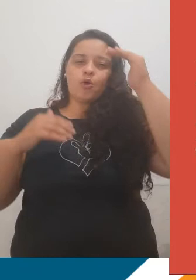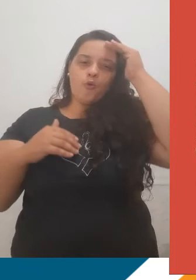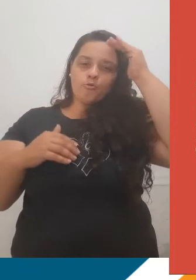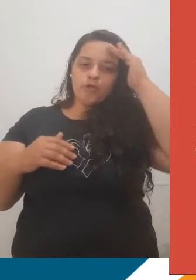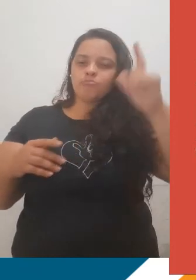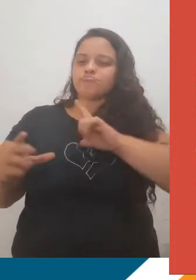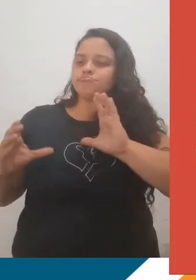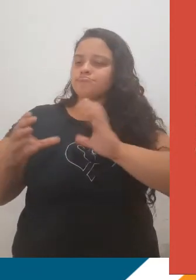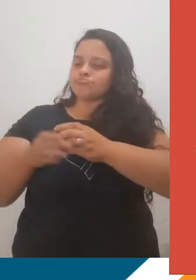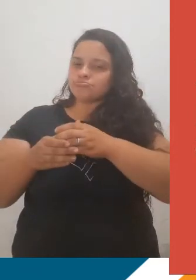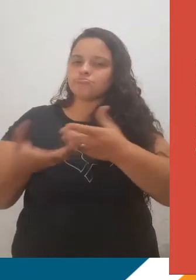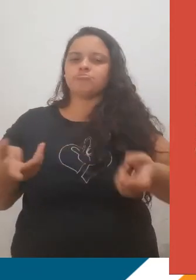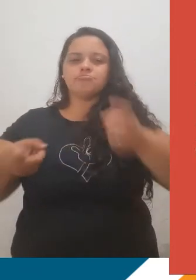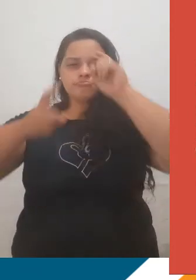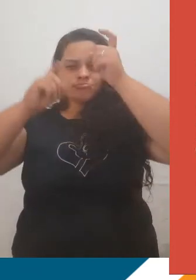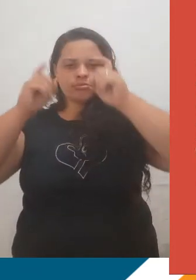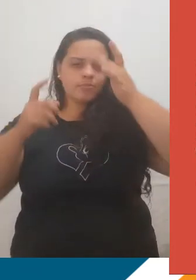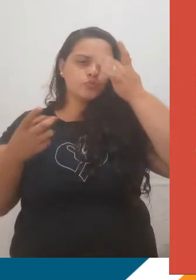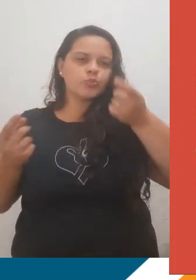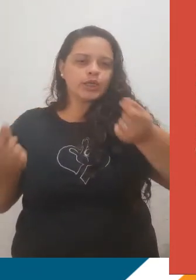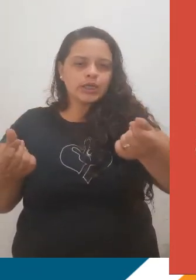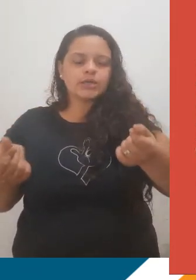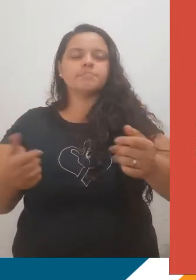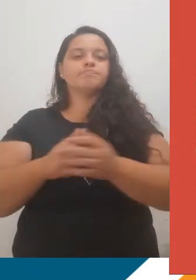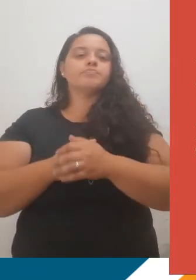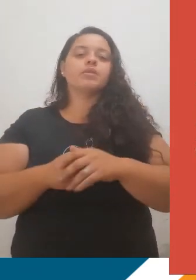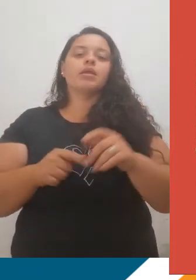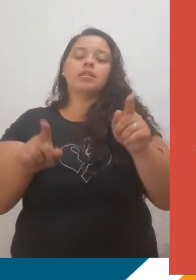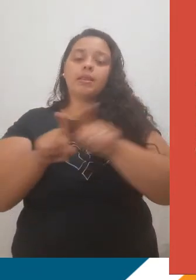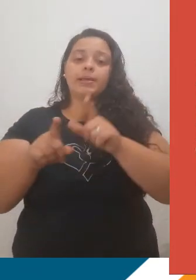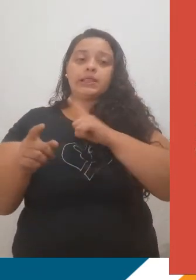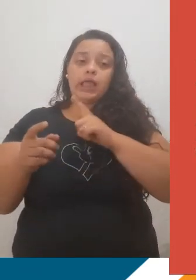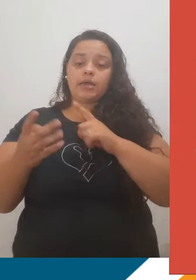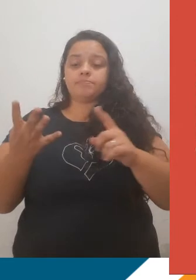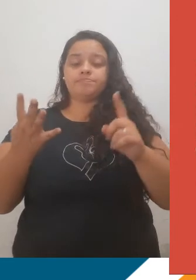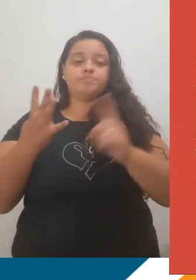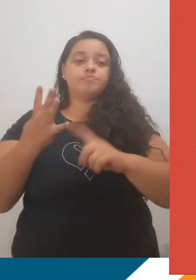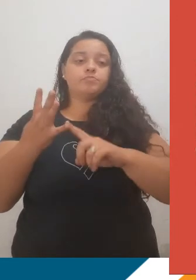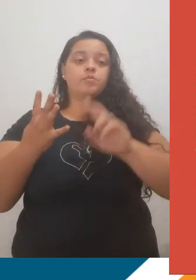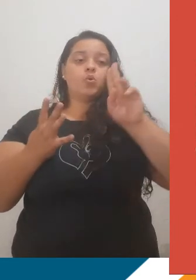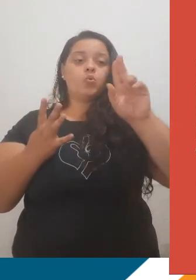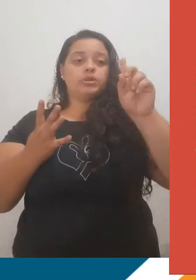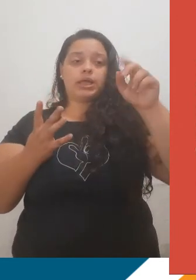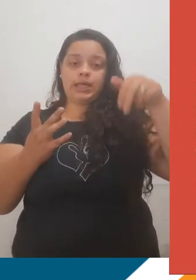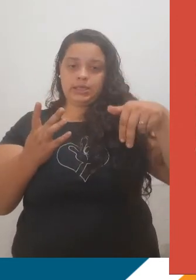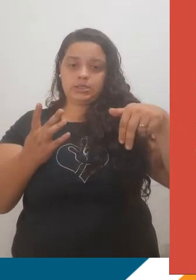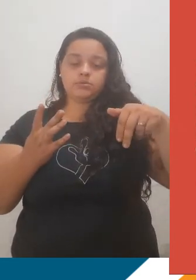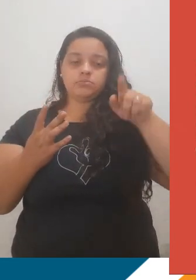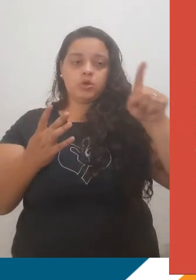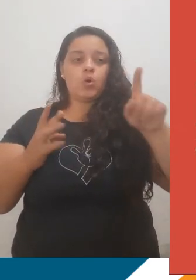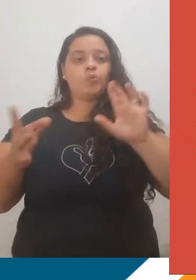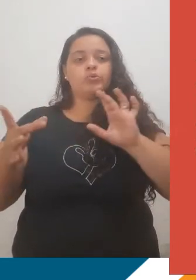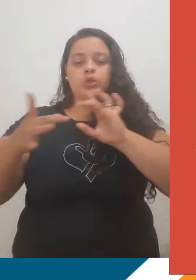um partido também que vai marcar esse período. E o outro partido que vai marcar o período é a UDN, a